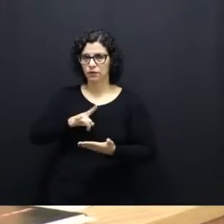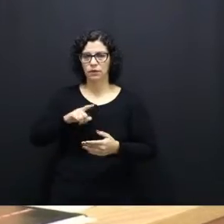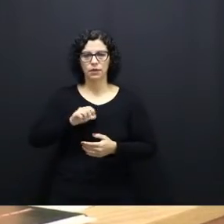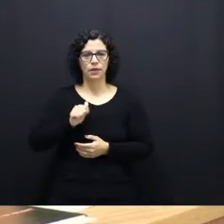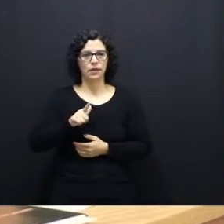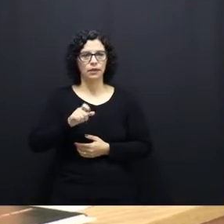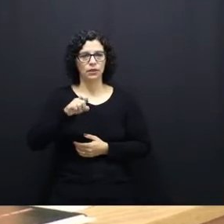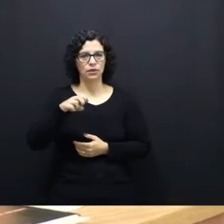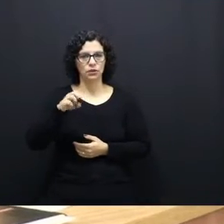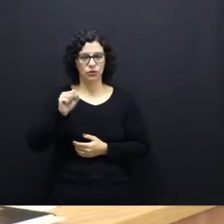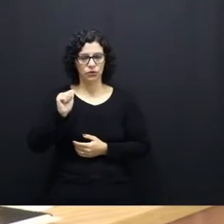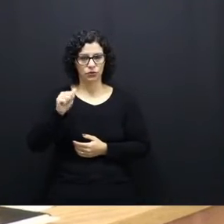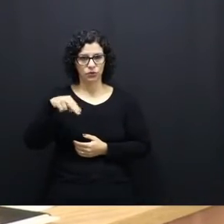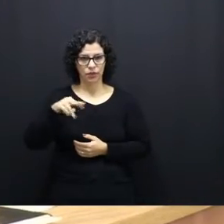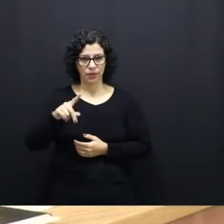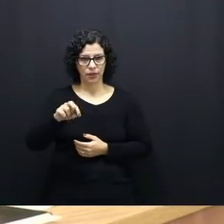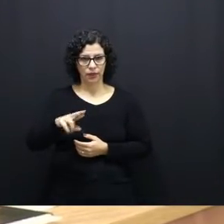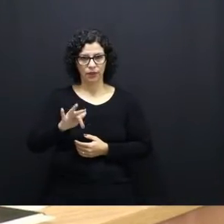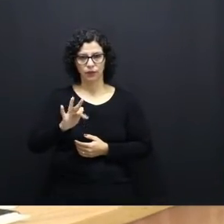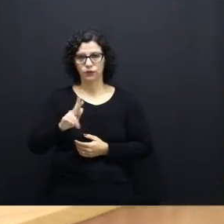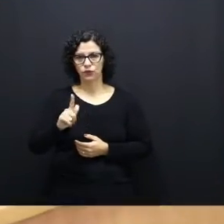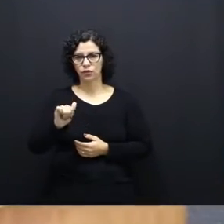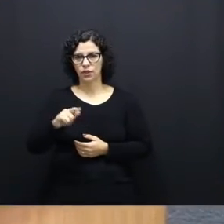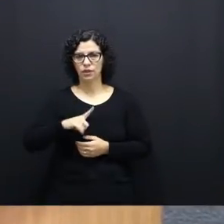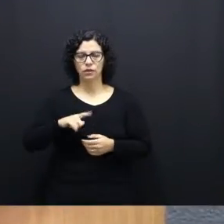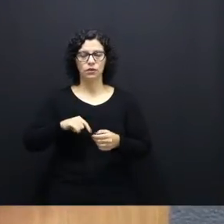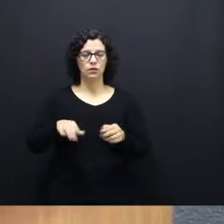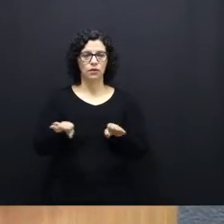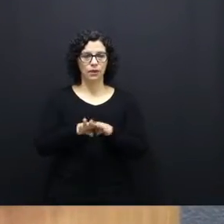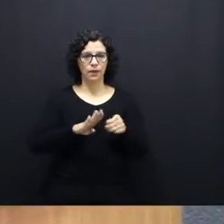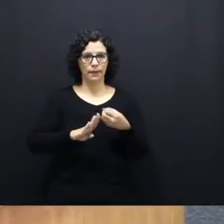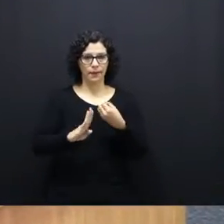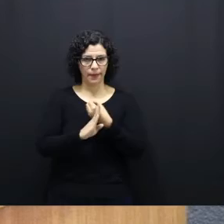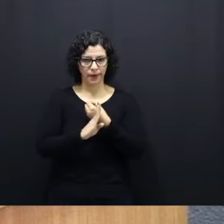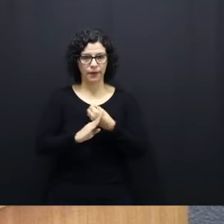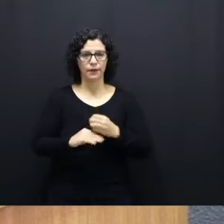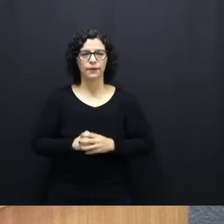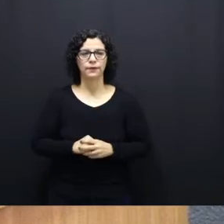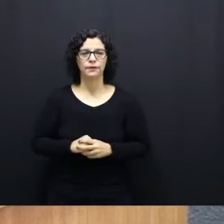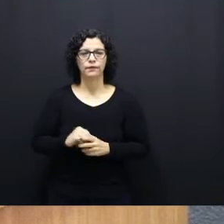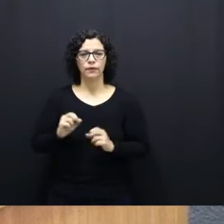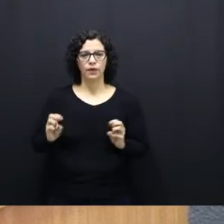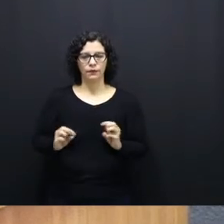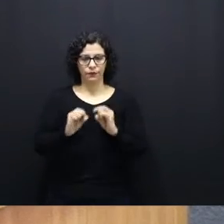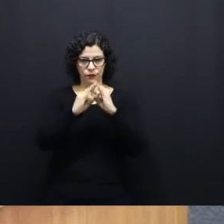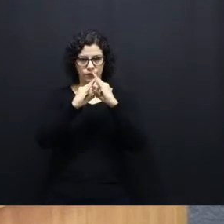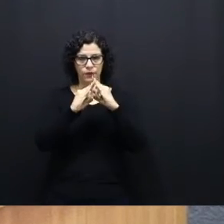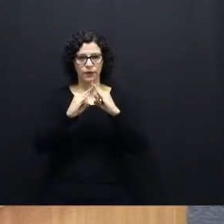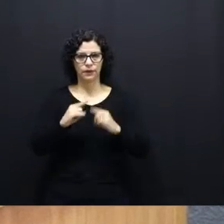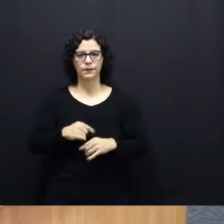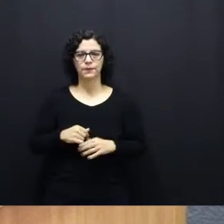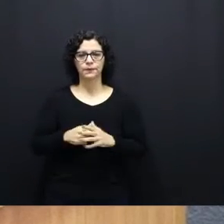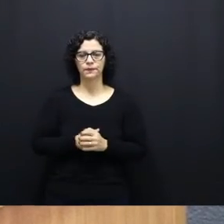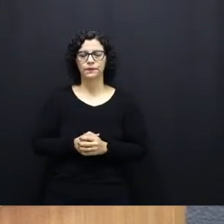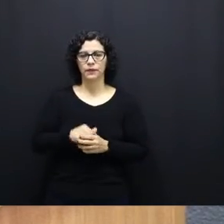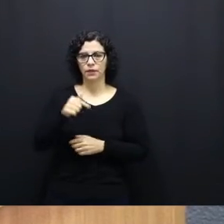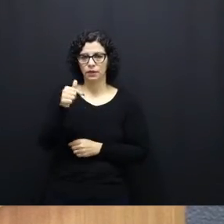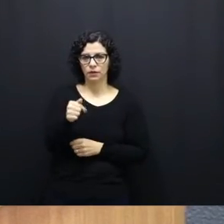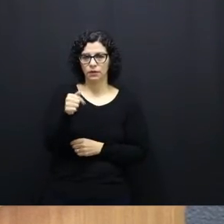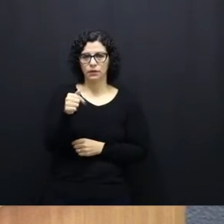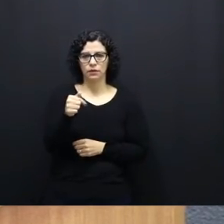Alexandre fugiato esquina com a Rua sezinando martinato da Cruz Afonso Pena indicação